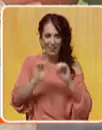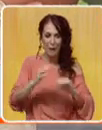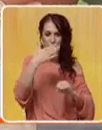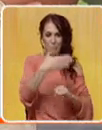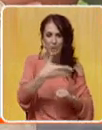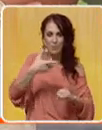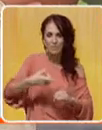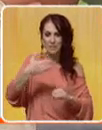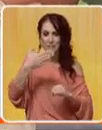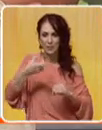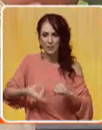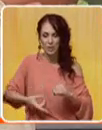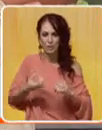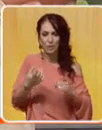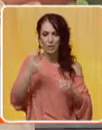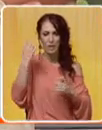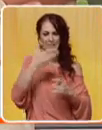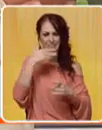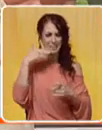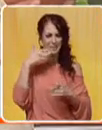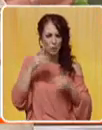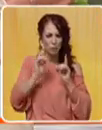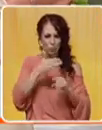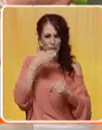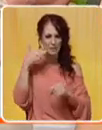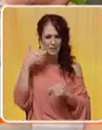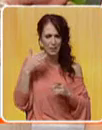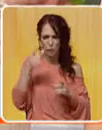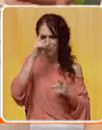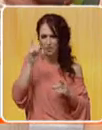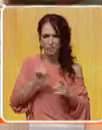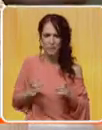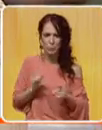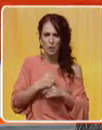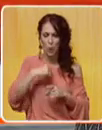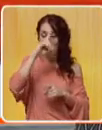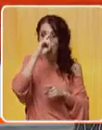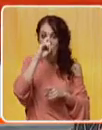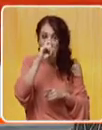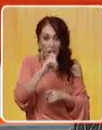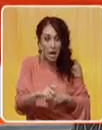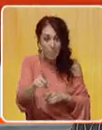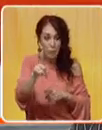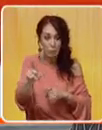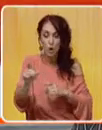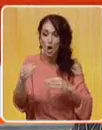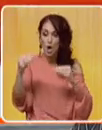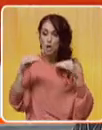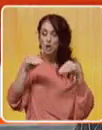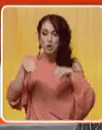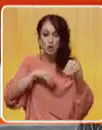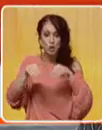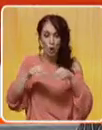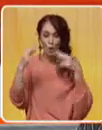1979 eu achava que não tinham começado tão cedo começaram se Cristina Pois é é até em 78 sabes porque em